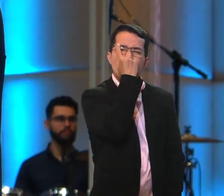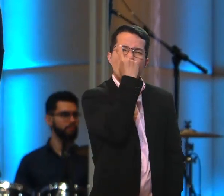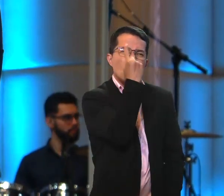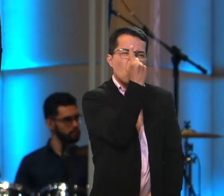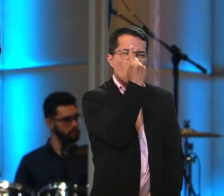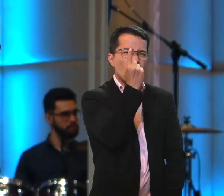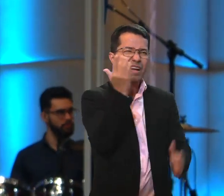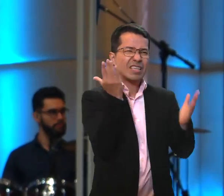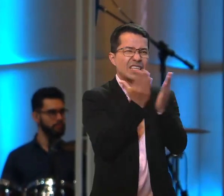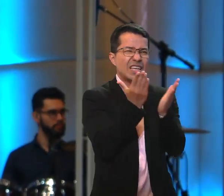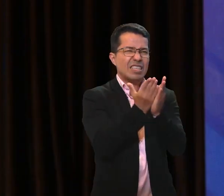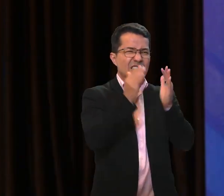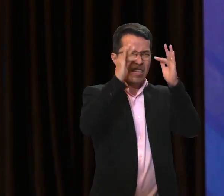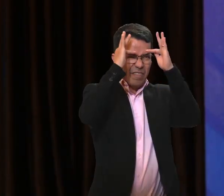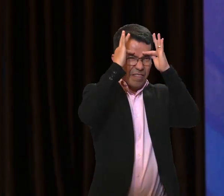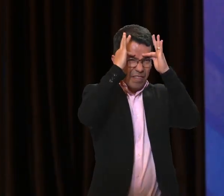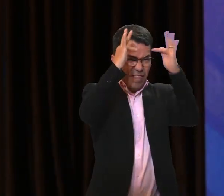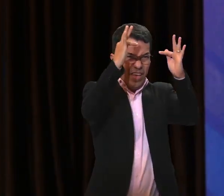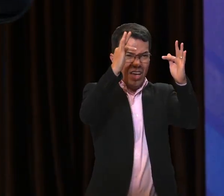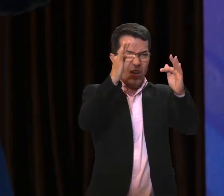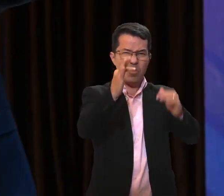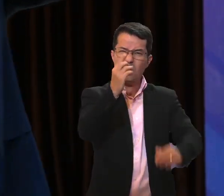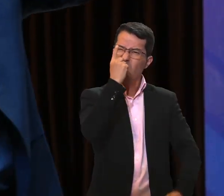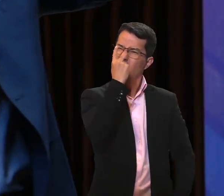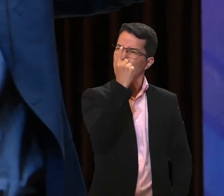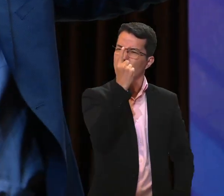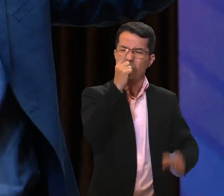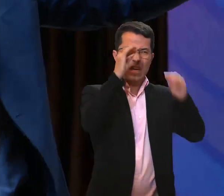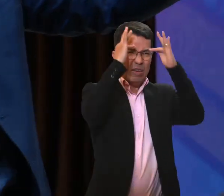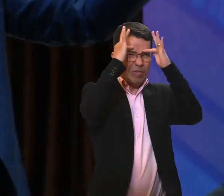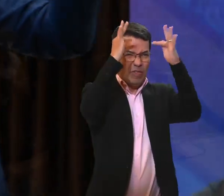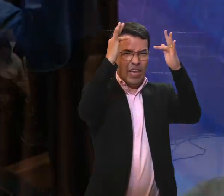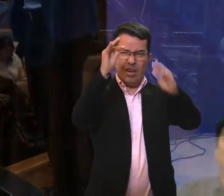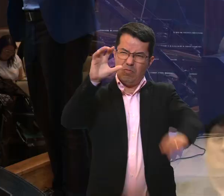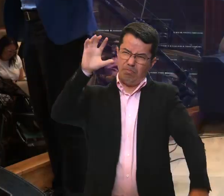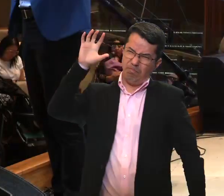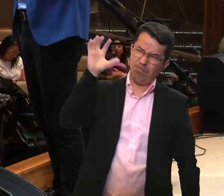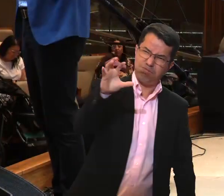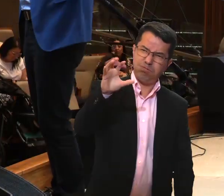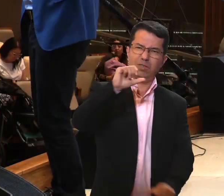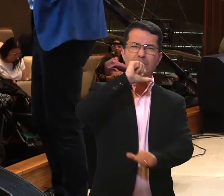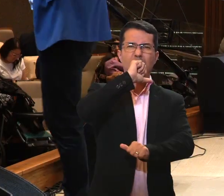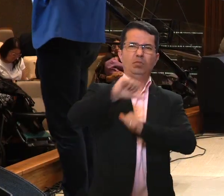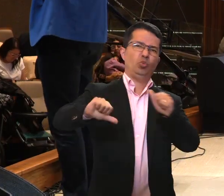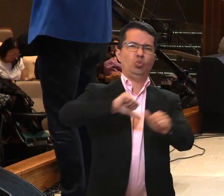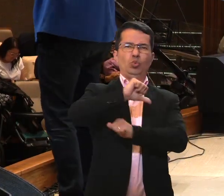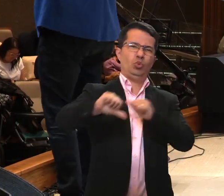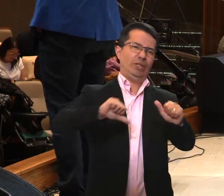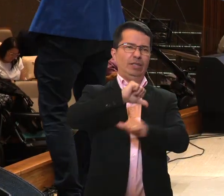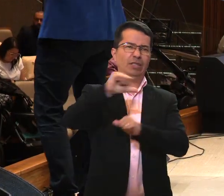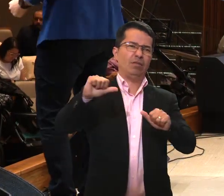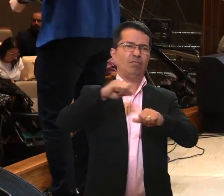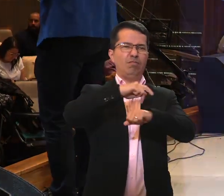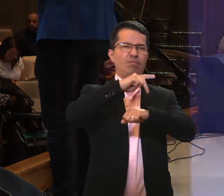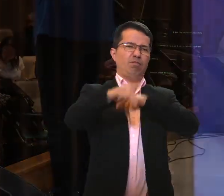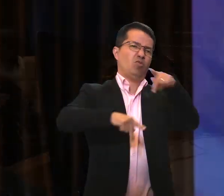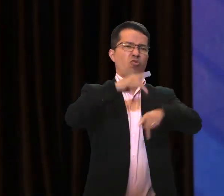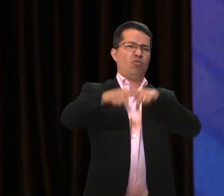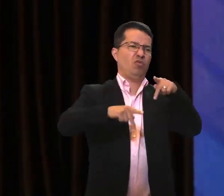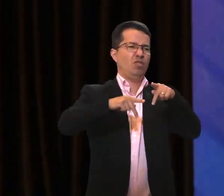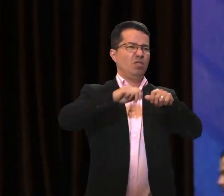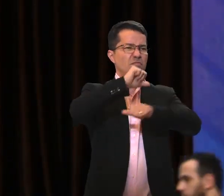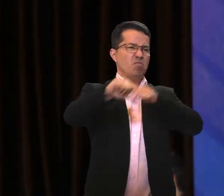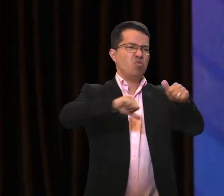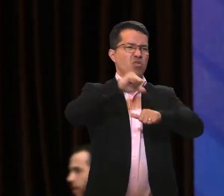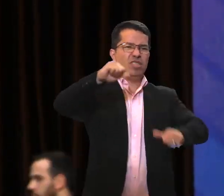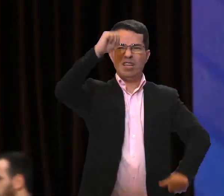um que representa o teu povo, que a glória do Senhor se manifeste. Se o meu povo, que se chama